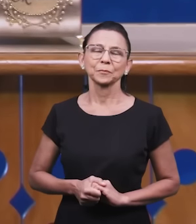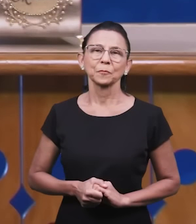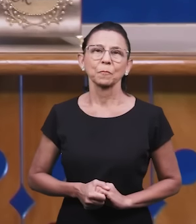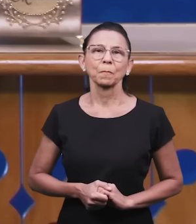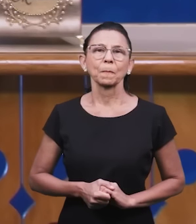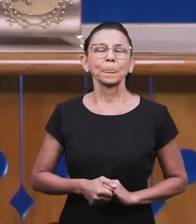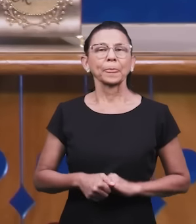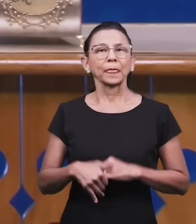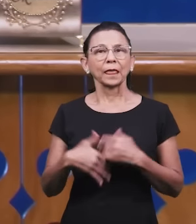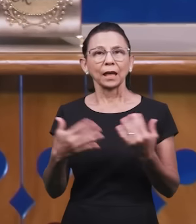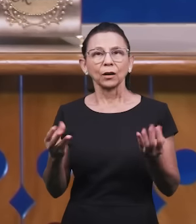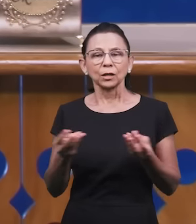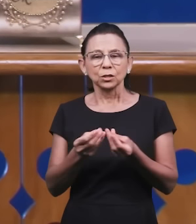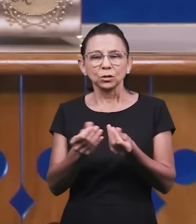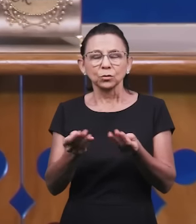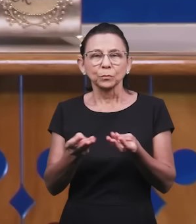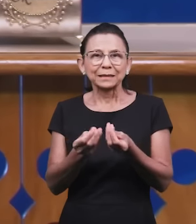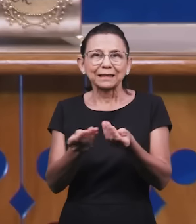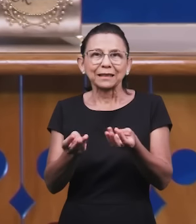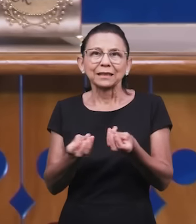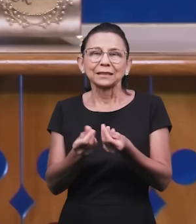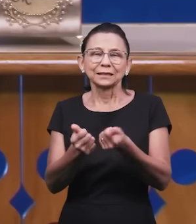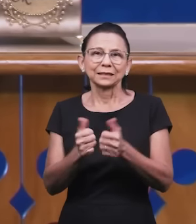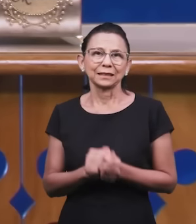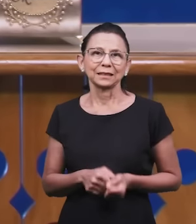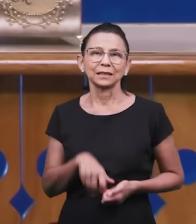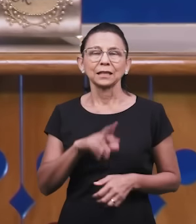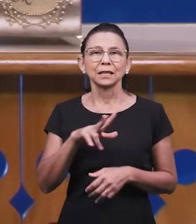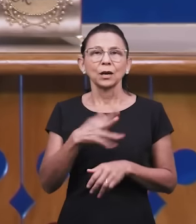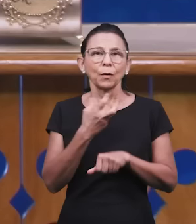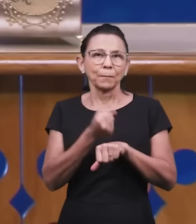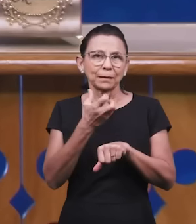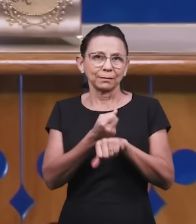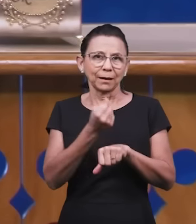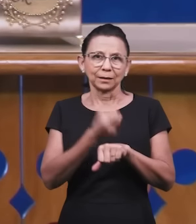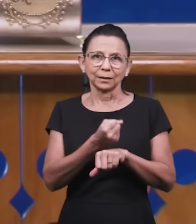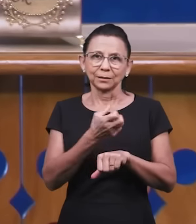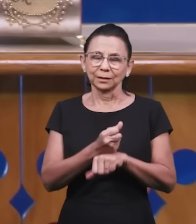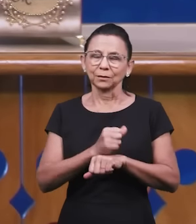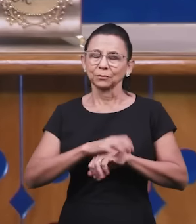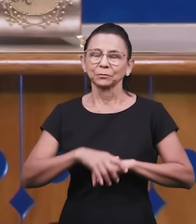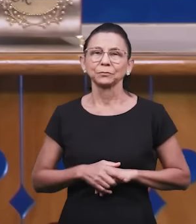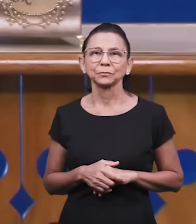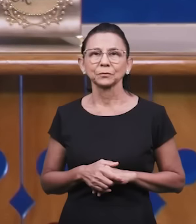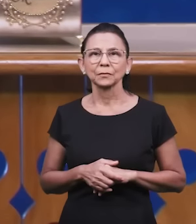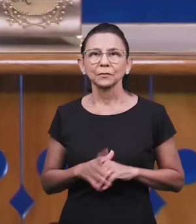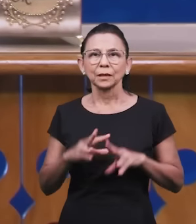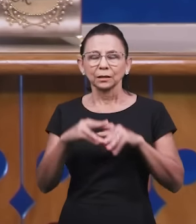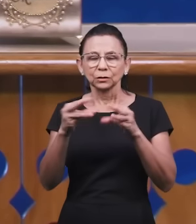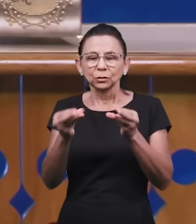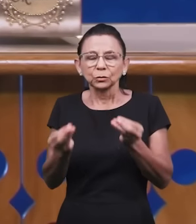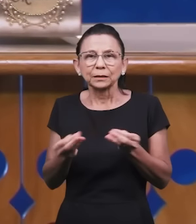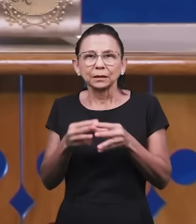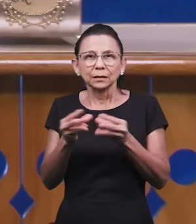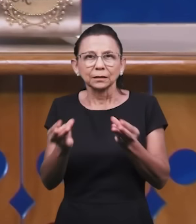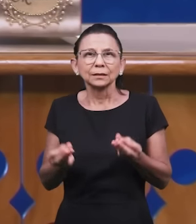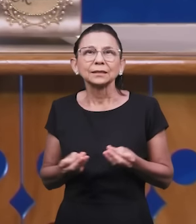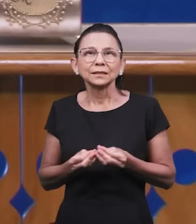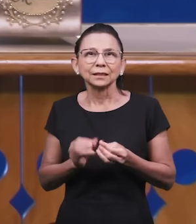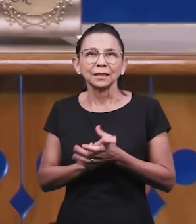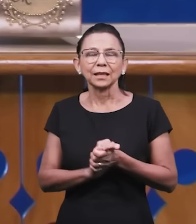a substância, ou seja, não é matéria, mas é substância de Deus. É diferente. Nós vemos aquilo que é